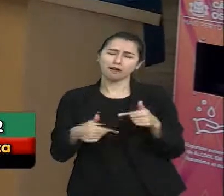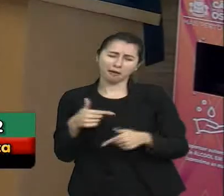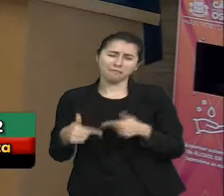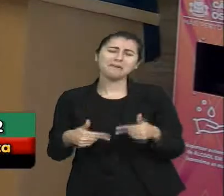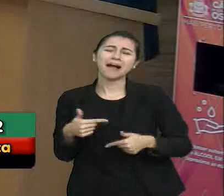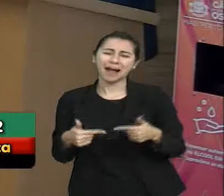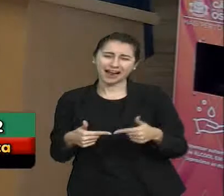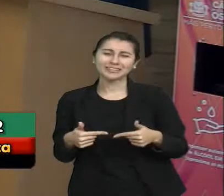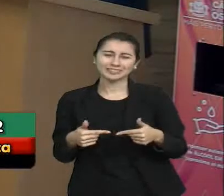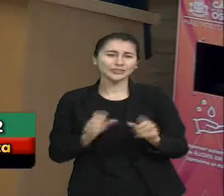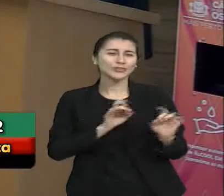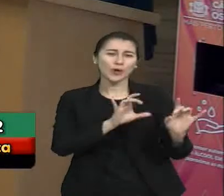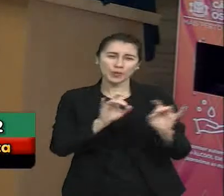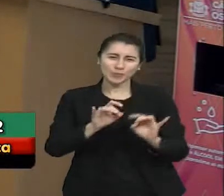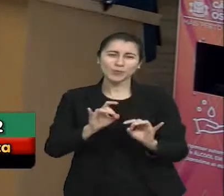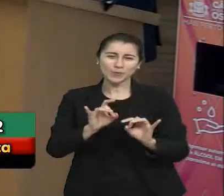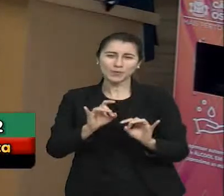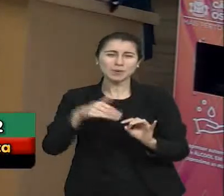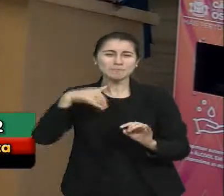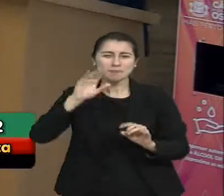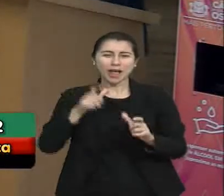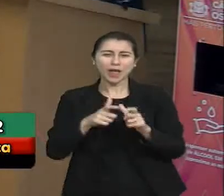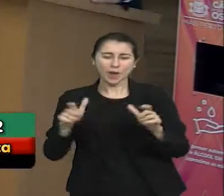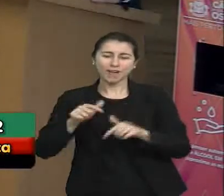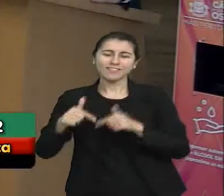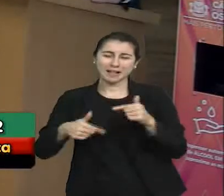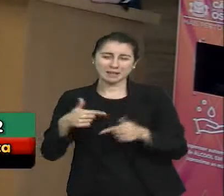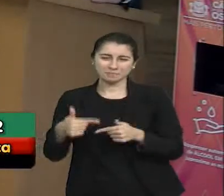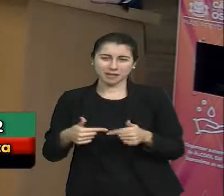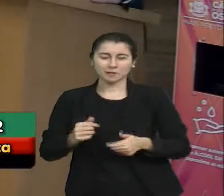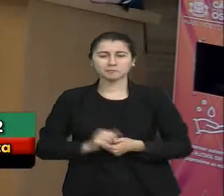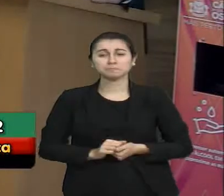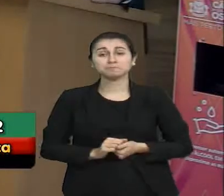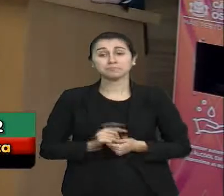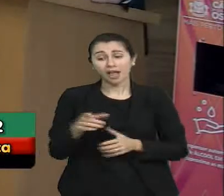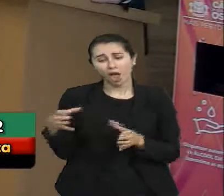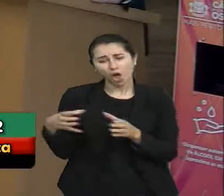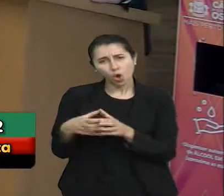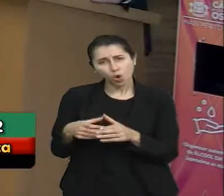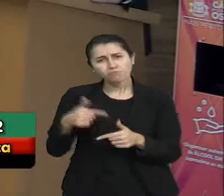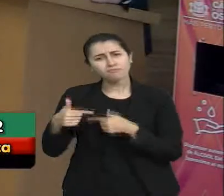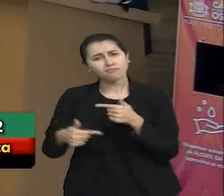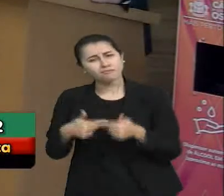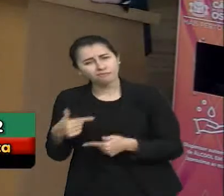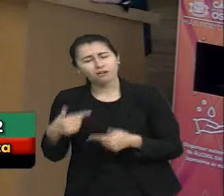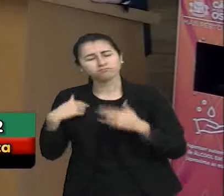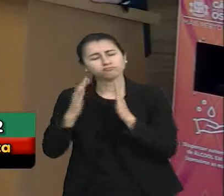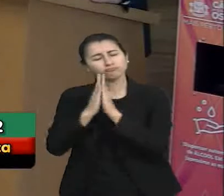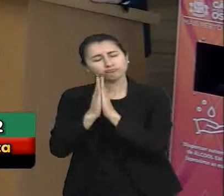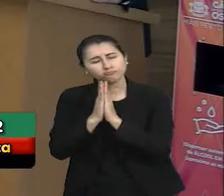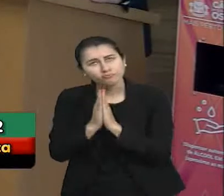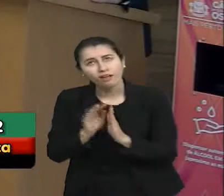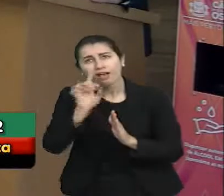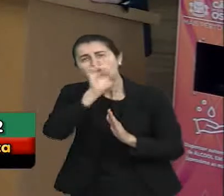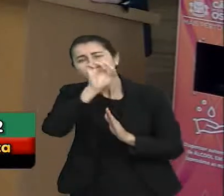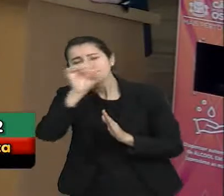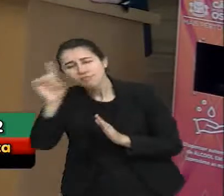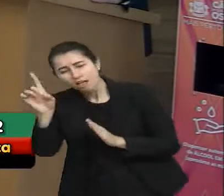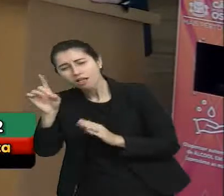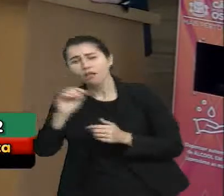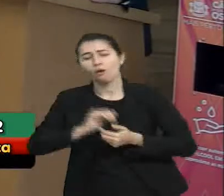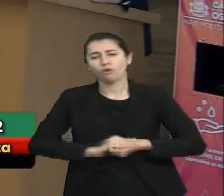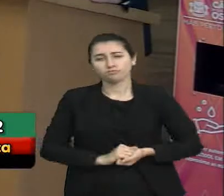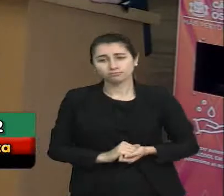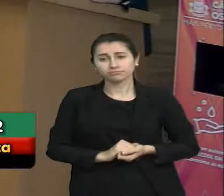regra, classe trabalhadora. Classe trabalhadora essa que entoa o seu sagrado, classe trabalhadora essa